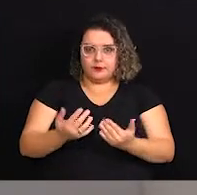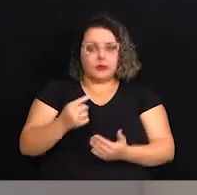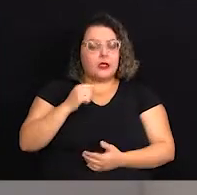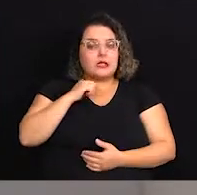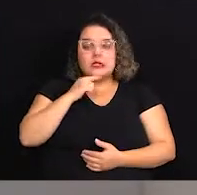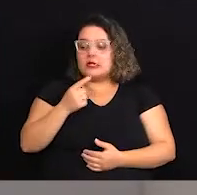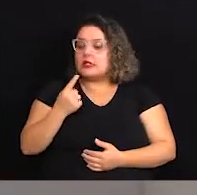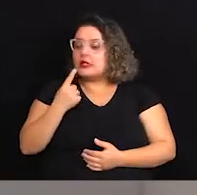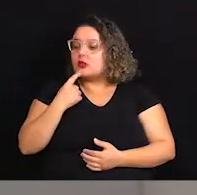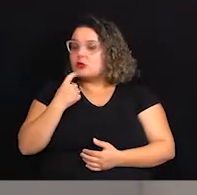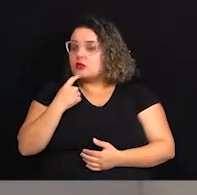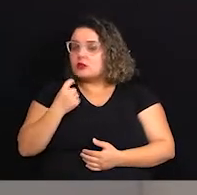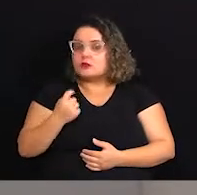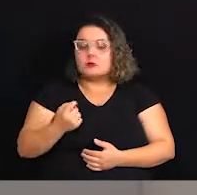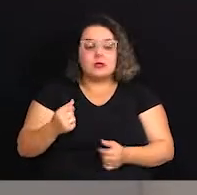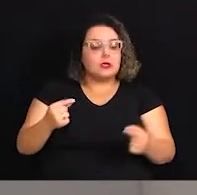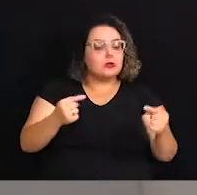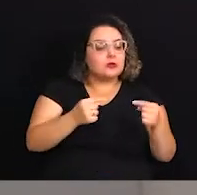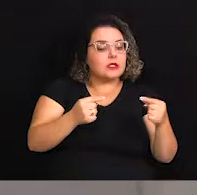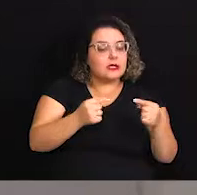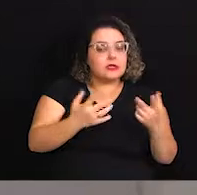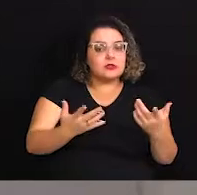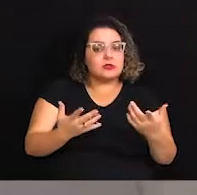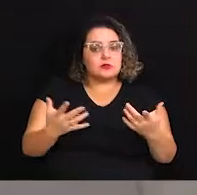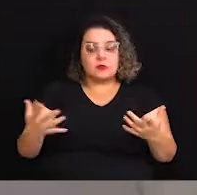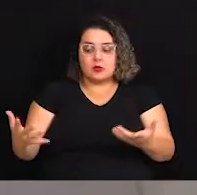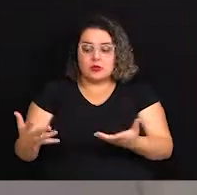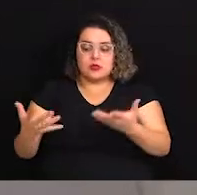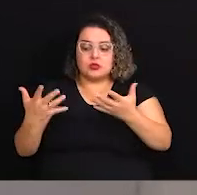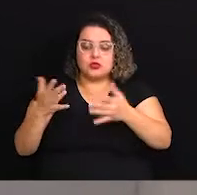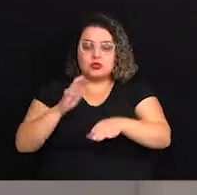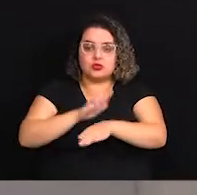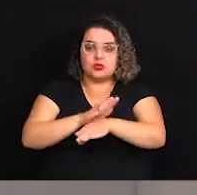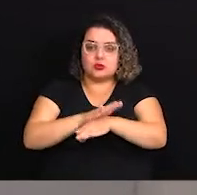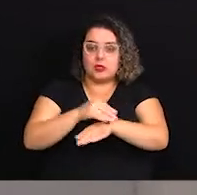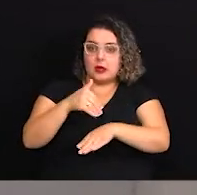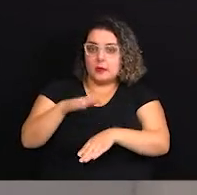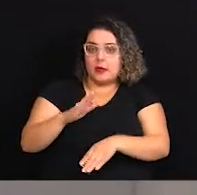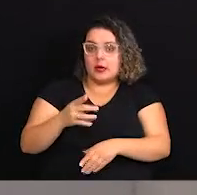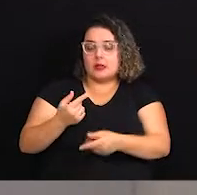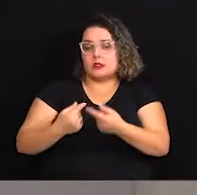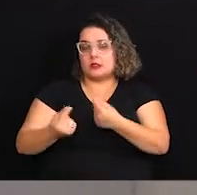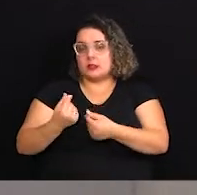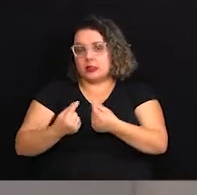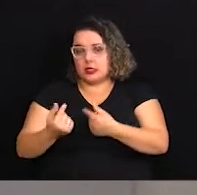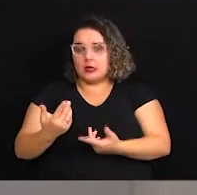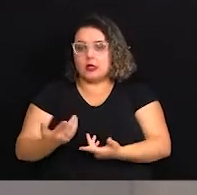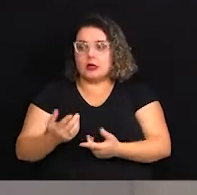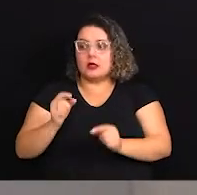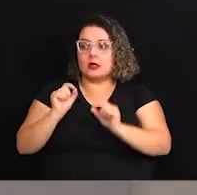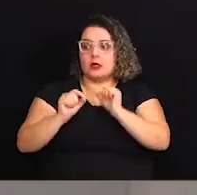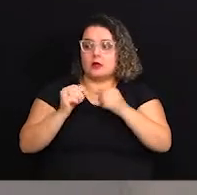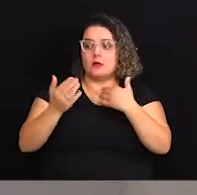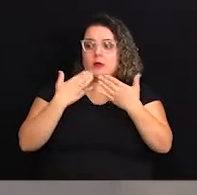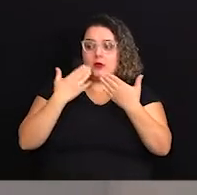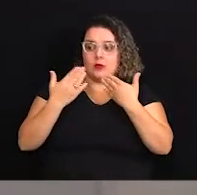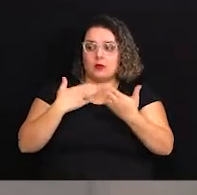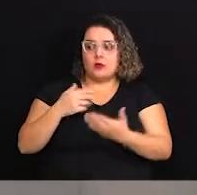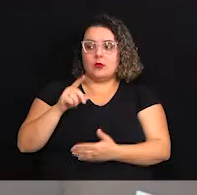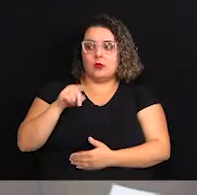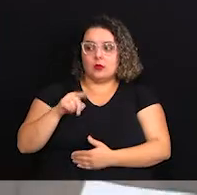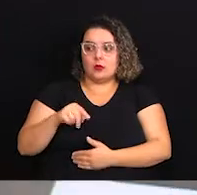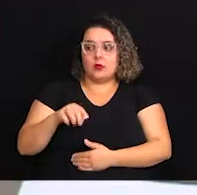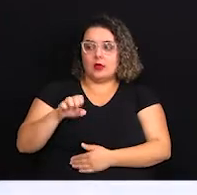no vermelho, para que quem contribui mais também possa ter ali suas economias. E quem vai conversar com a gente é